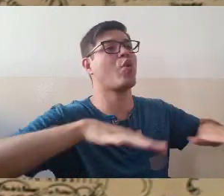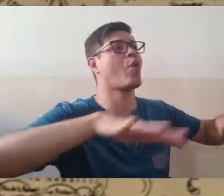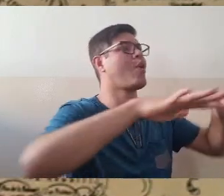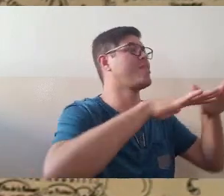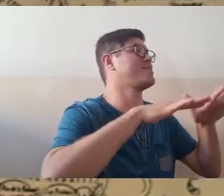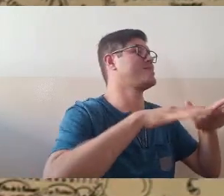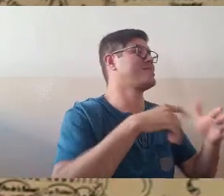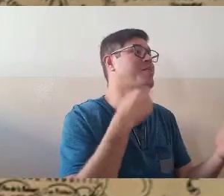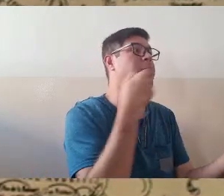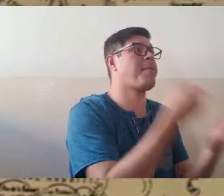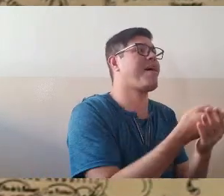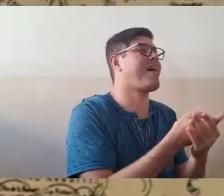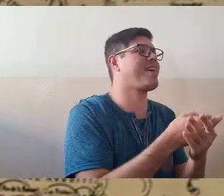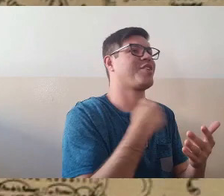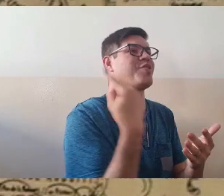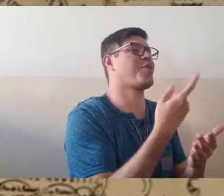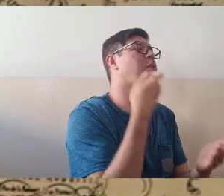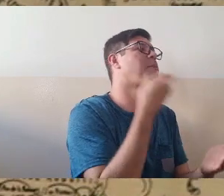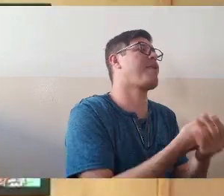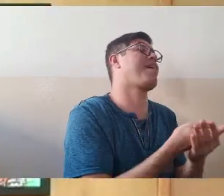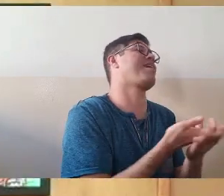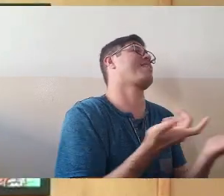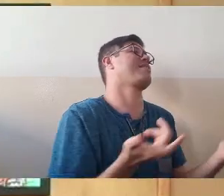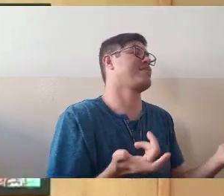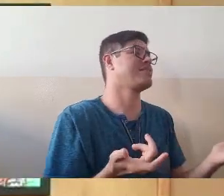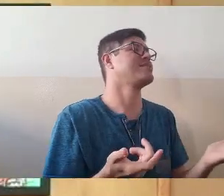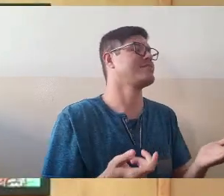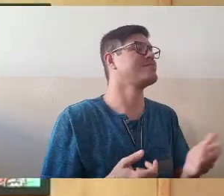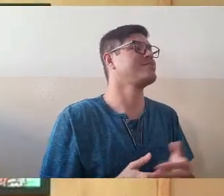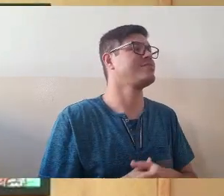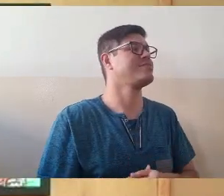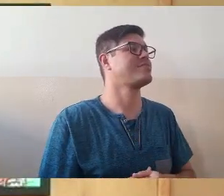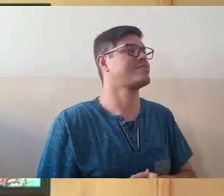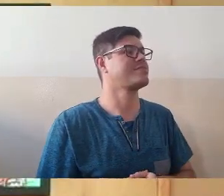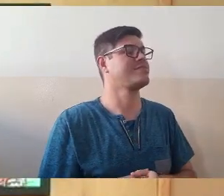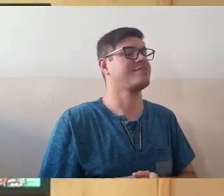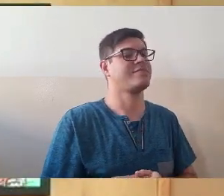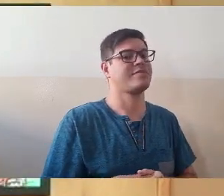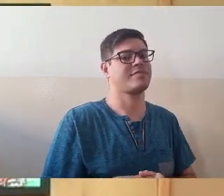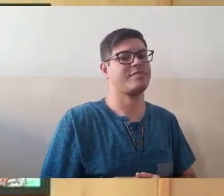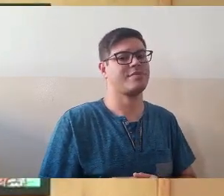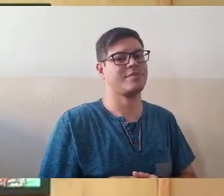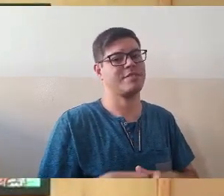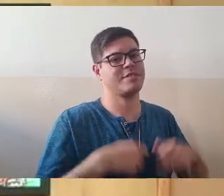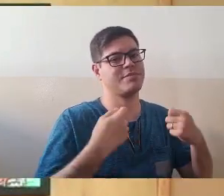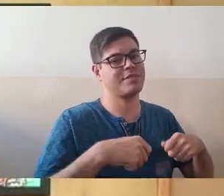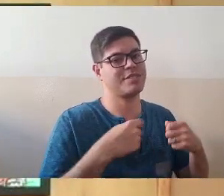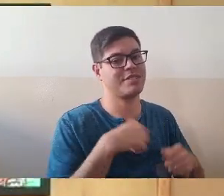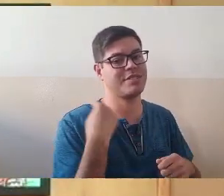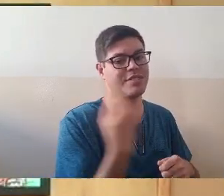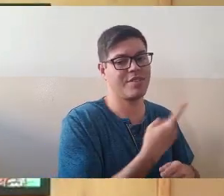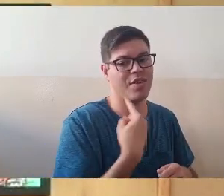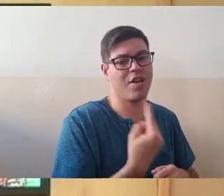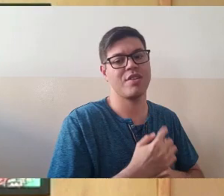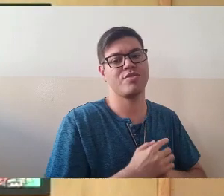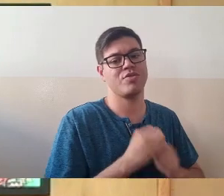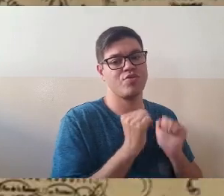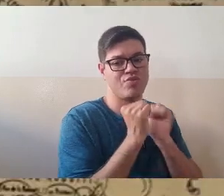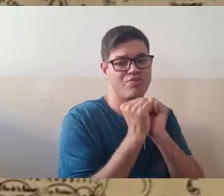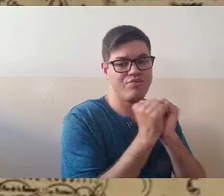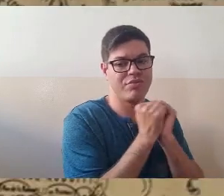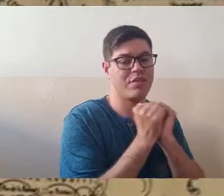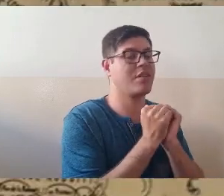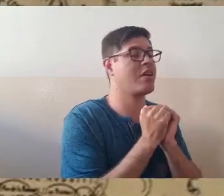somos nós. Que fique claro isso. Sai do nosso recurso, do nosso orçamento. Agora, veja,